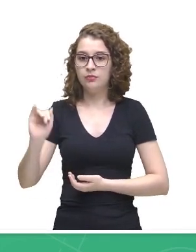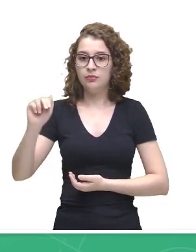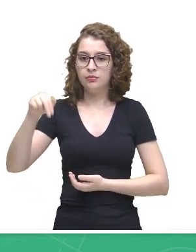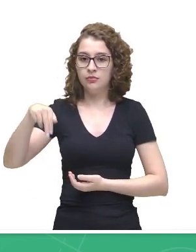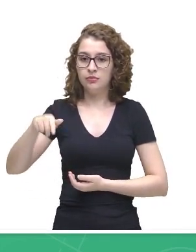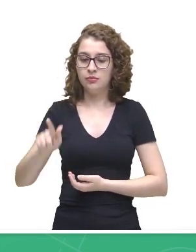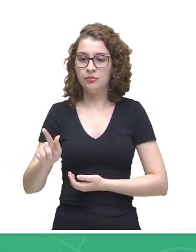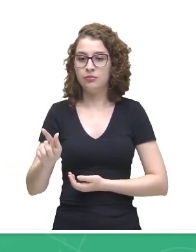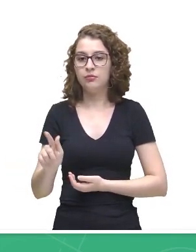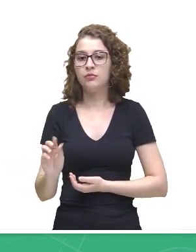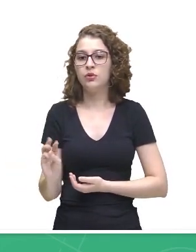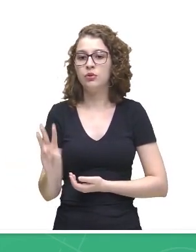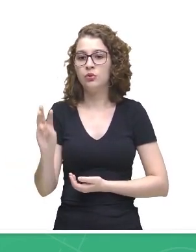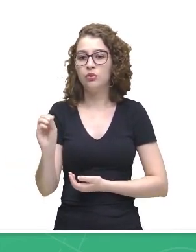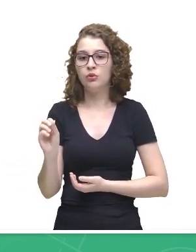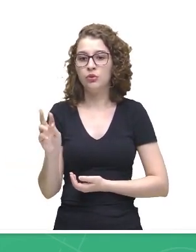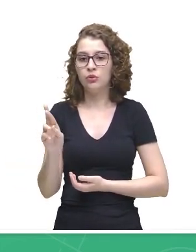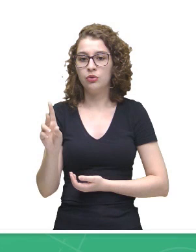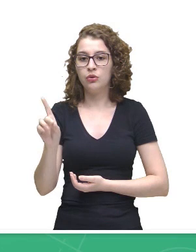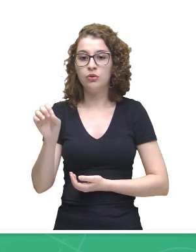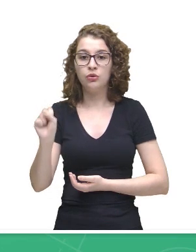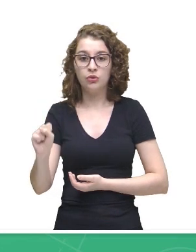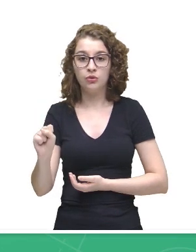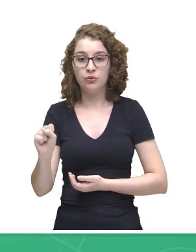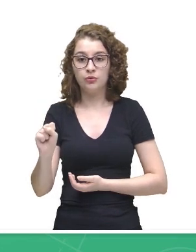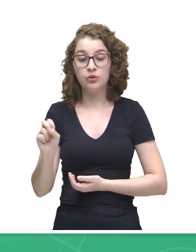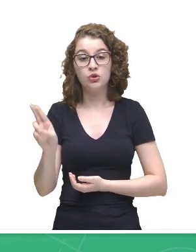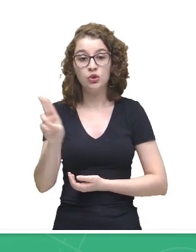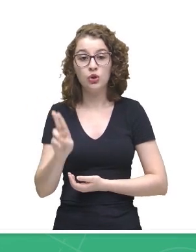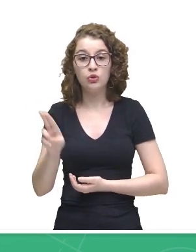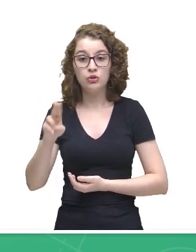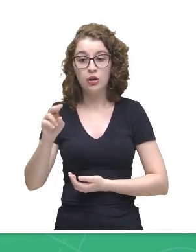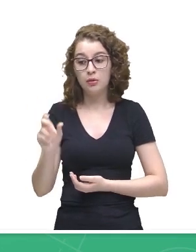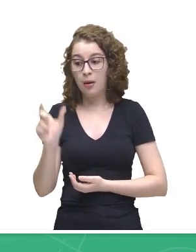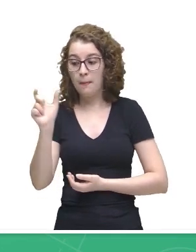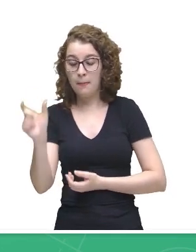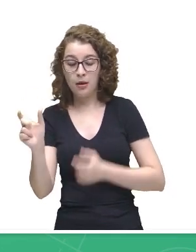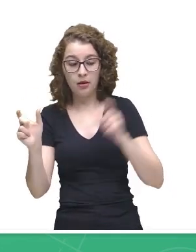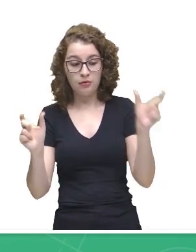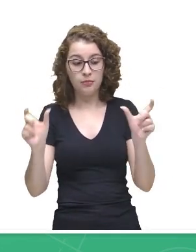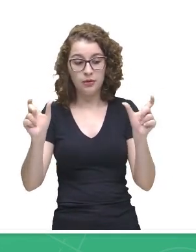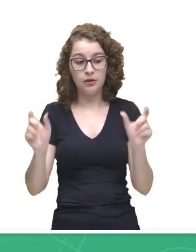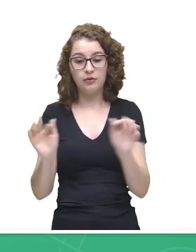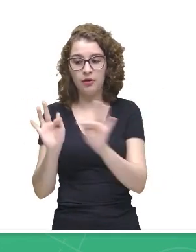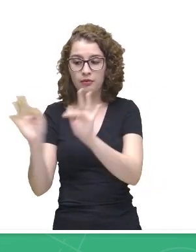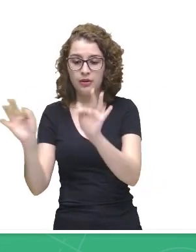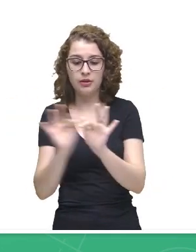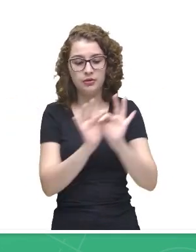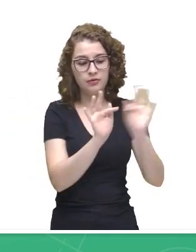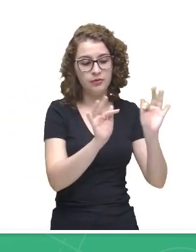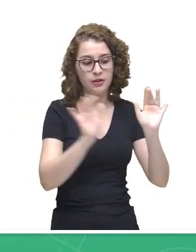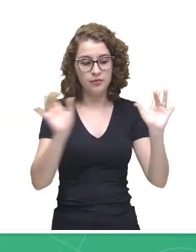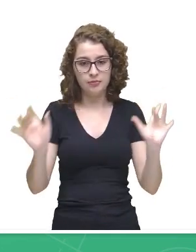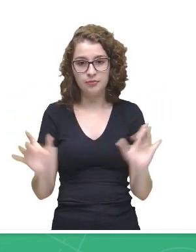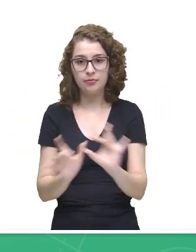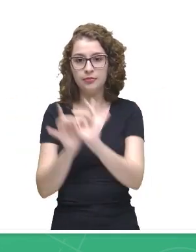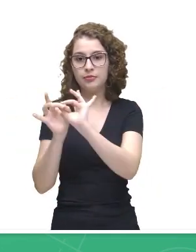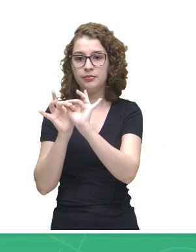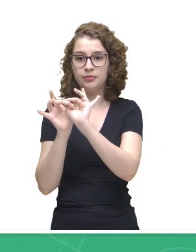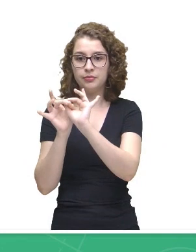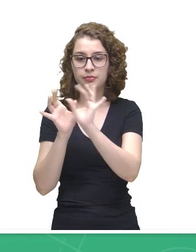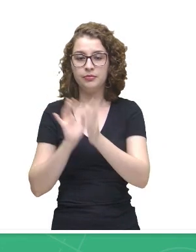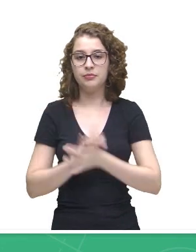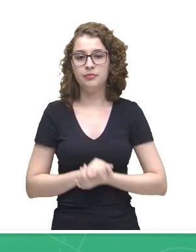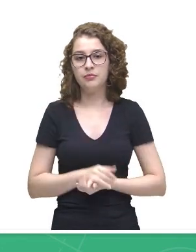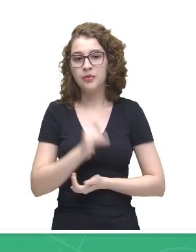inglês que eu utilizo para unir as orações para que elas façam mais sentido. Eu posso usar, por exemplo, teacher, a